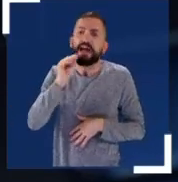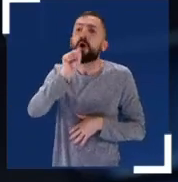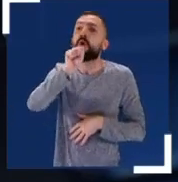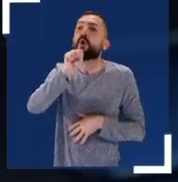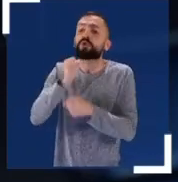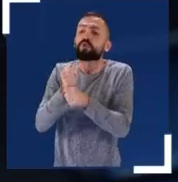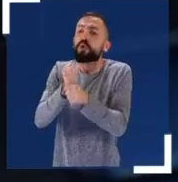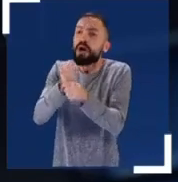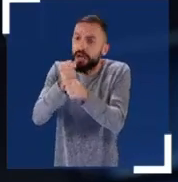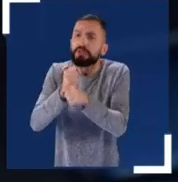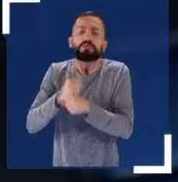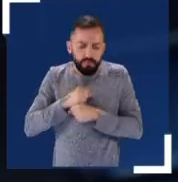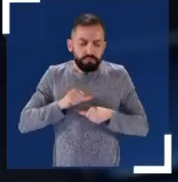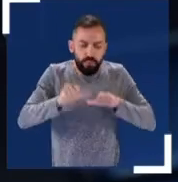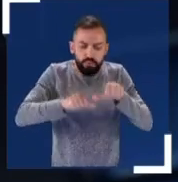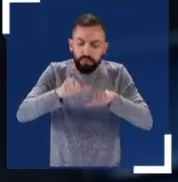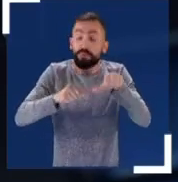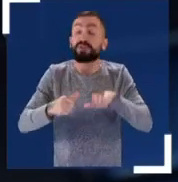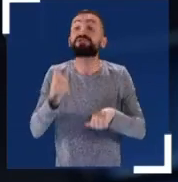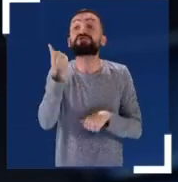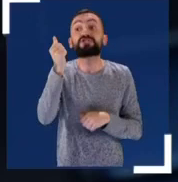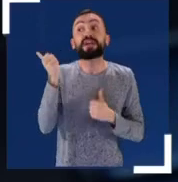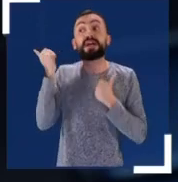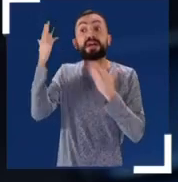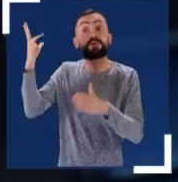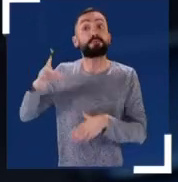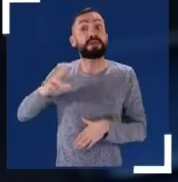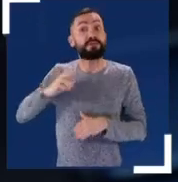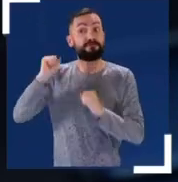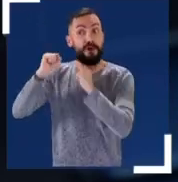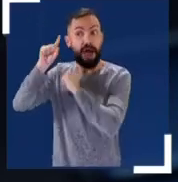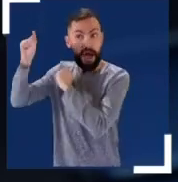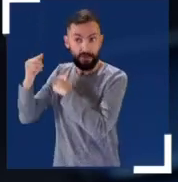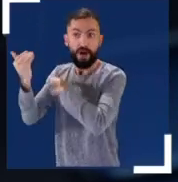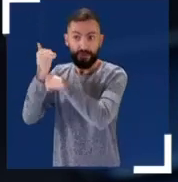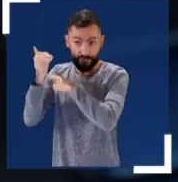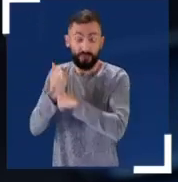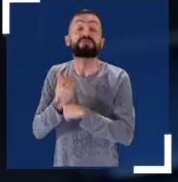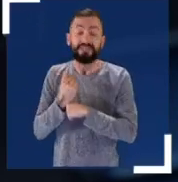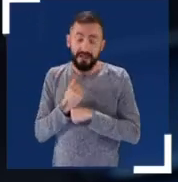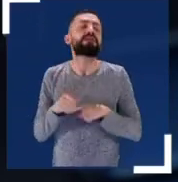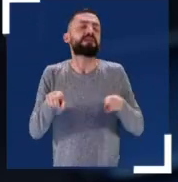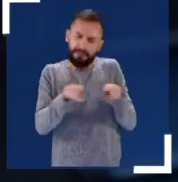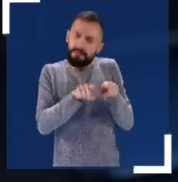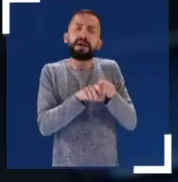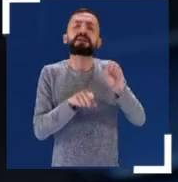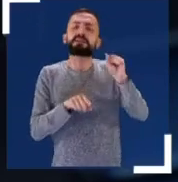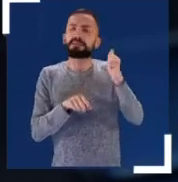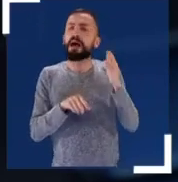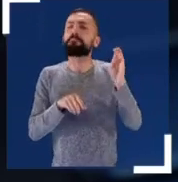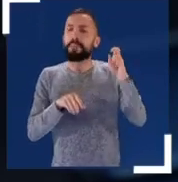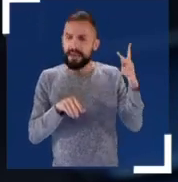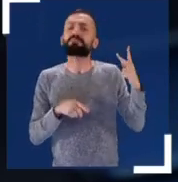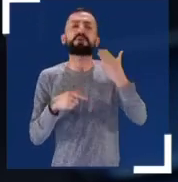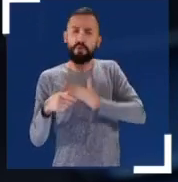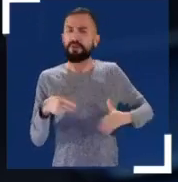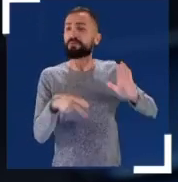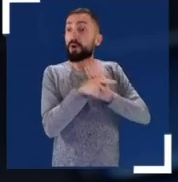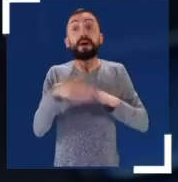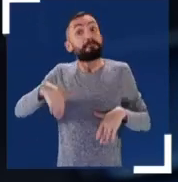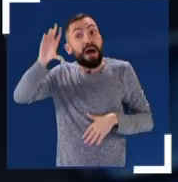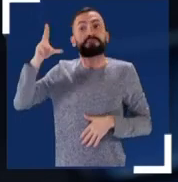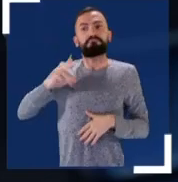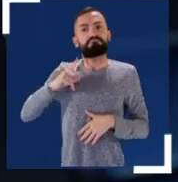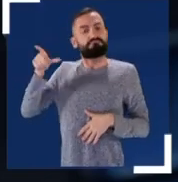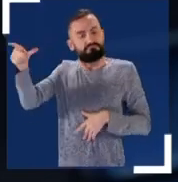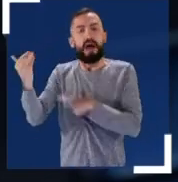8 anos, com investimento privado, com a participação da Sabesp, mas um investimento predominante privado, através de parceria público-privada, para